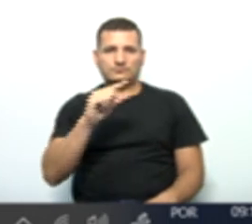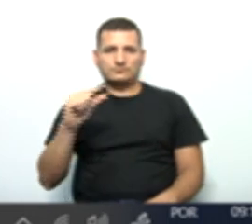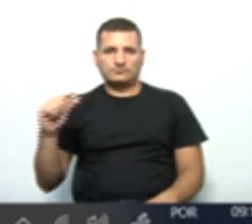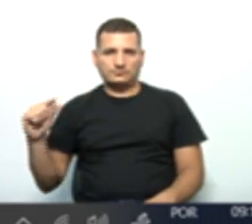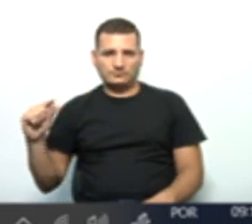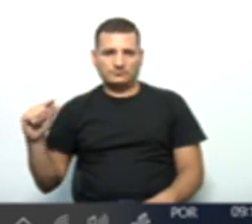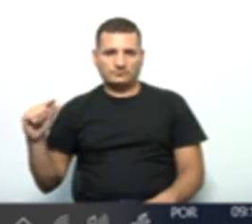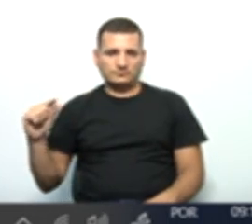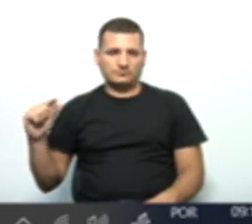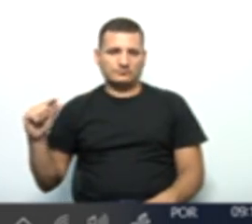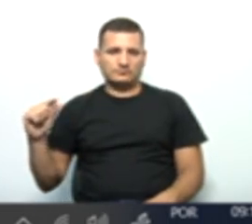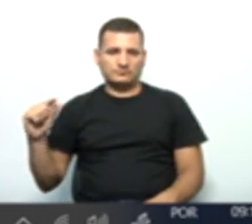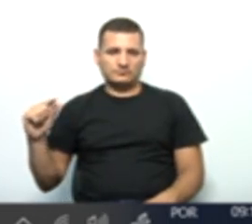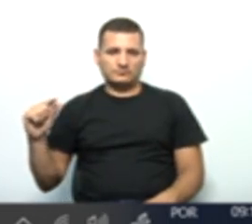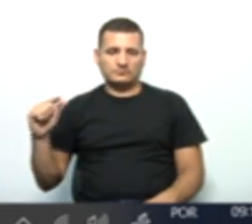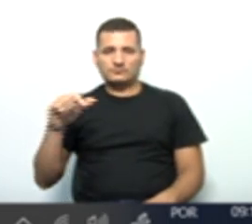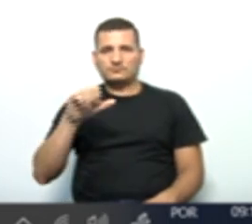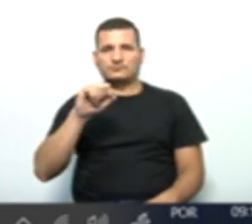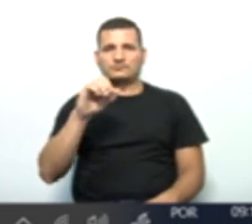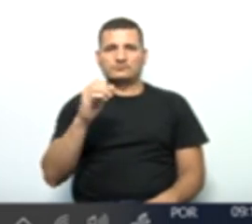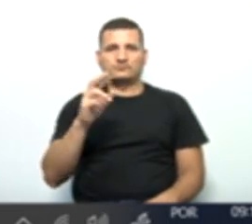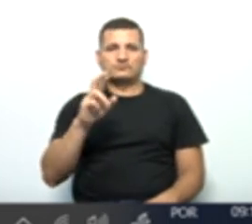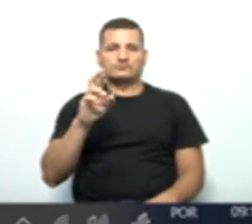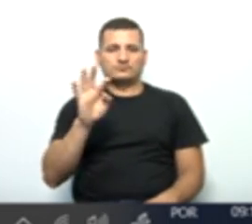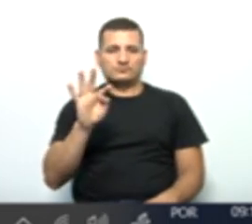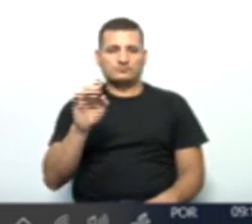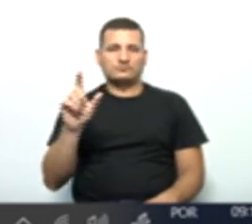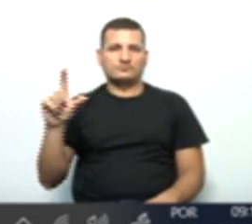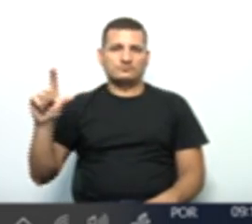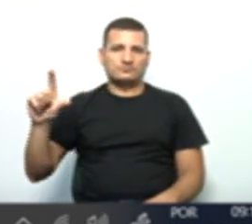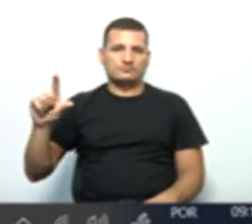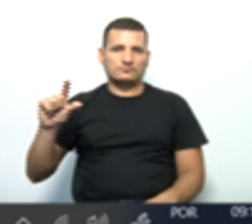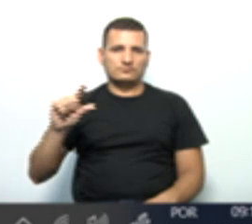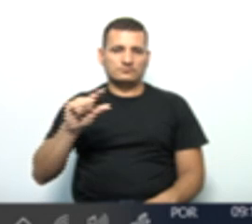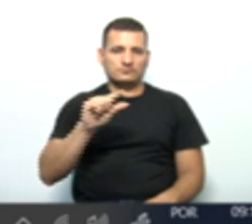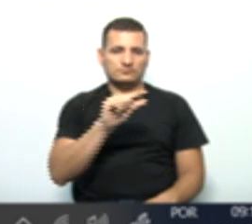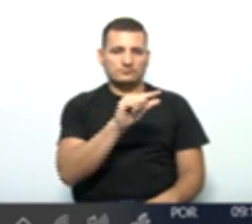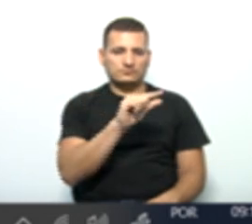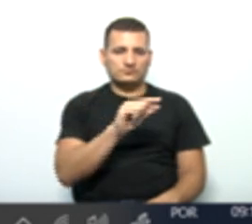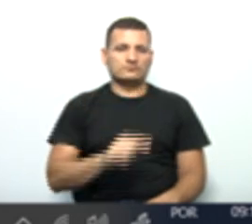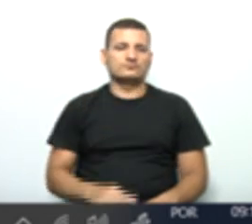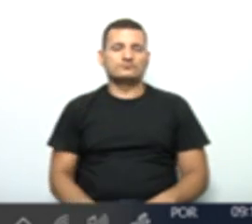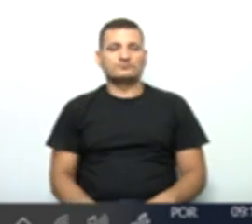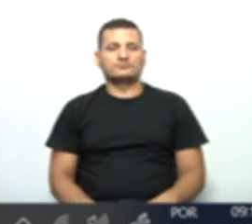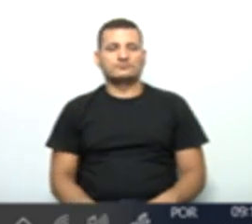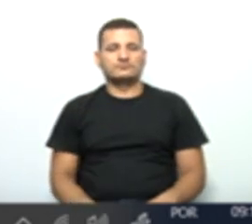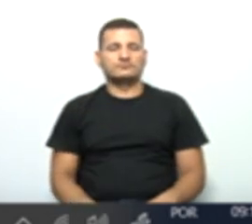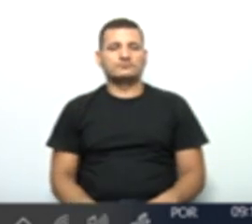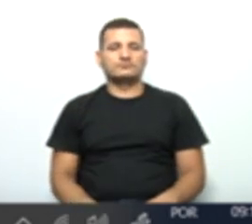de ordenamento das listas. Então eu vou trazer aqui um outro exemplo para vocês.